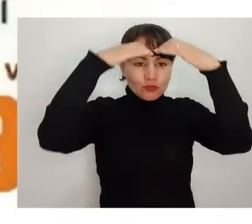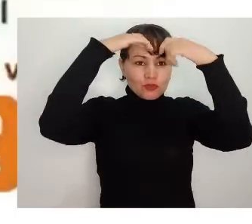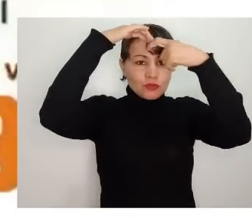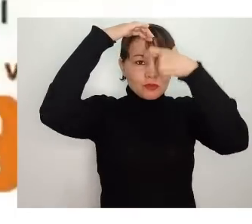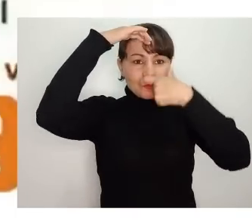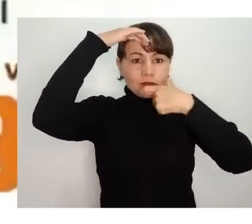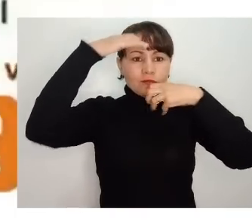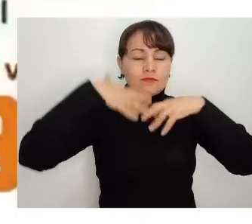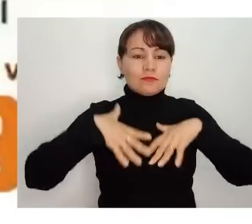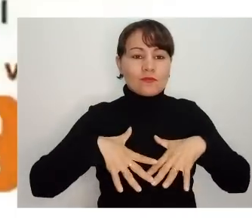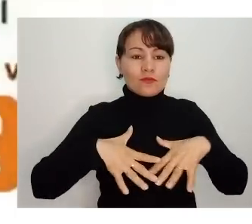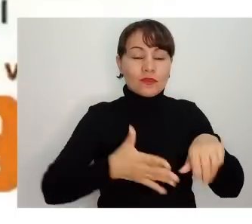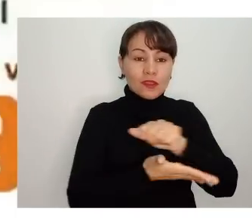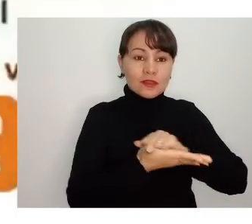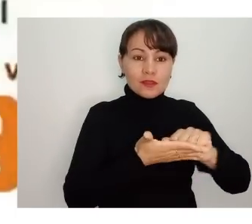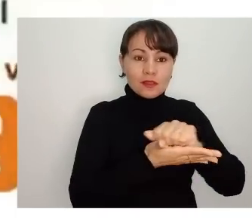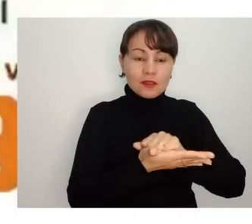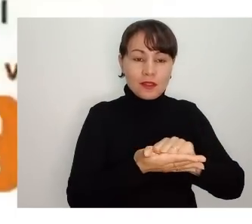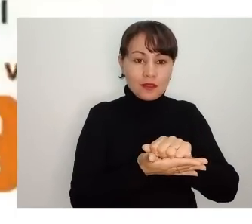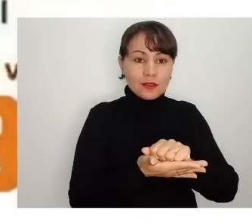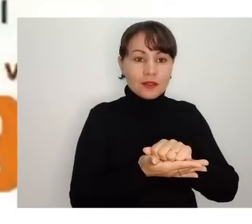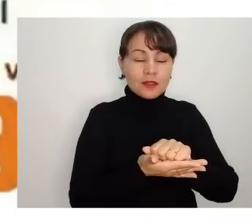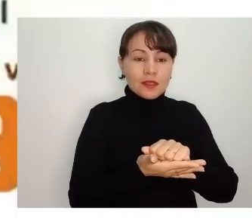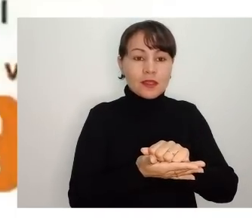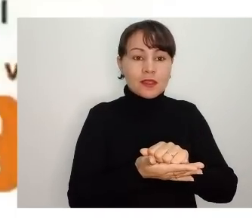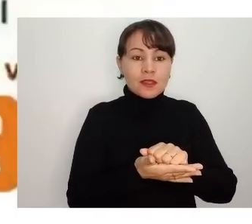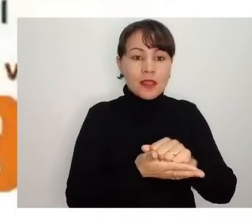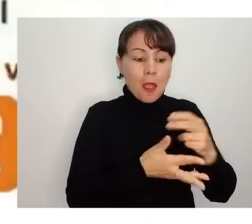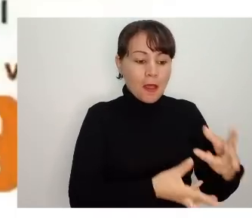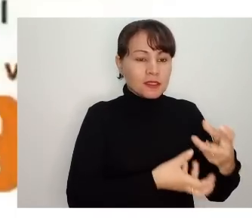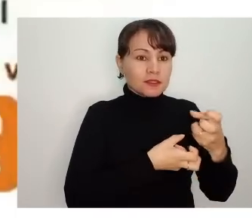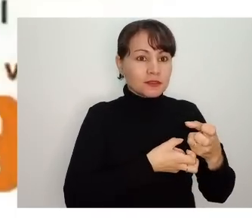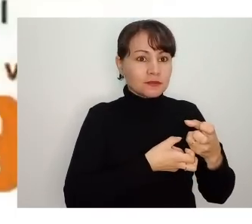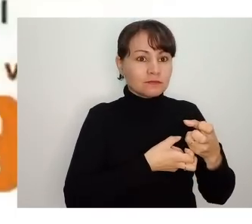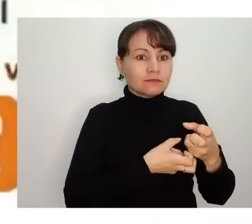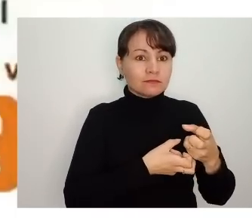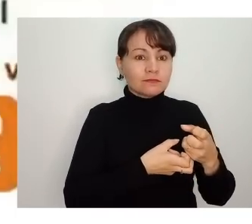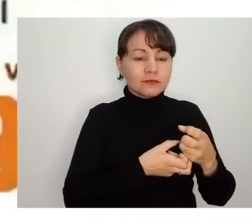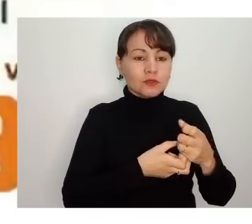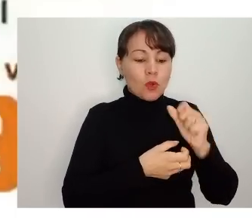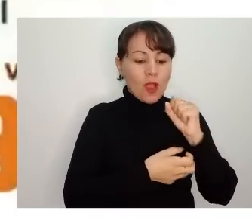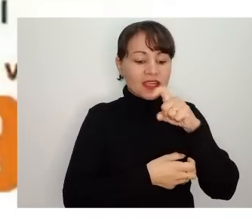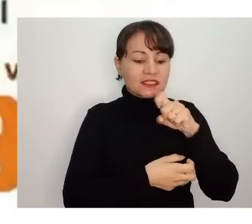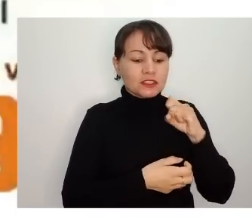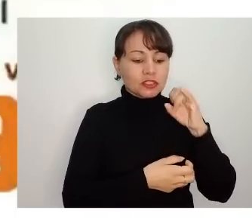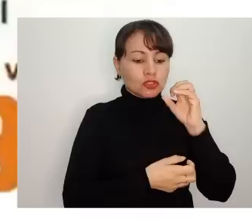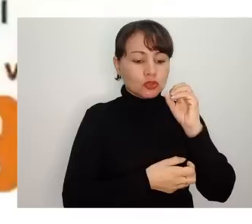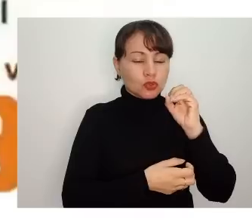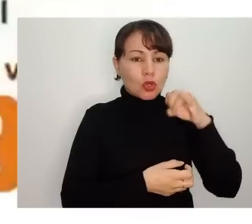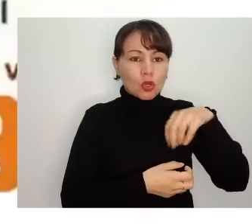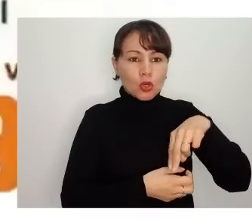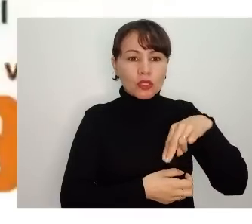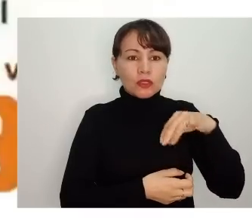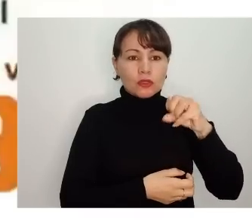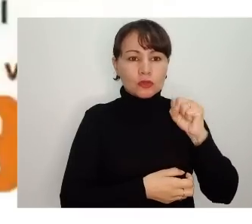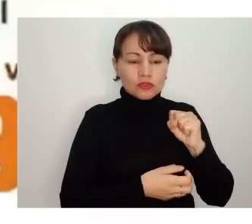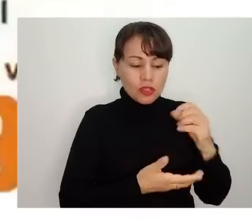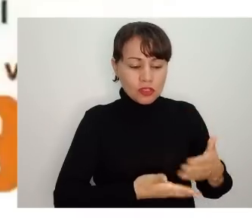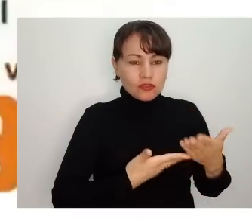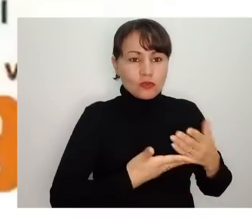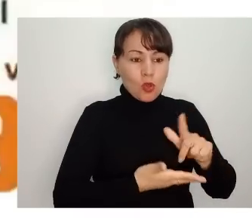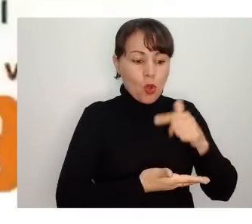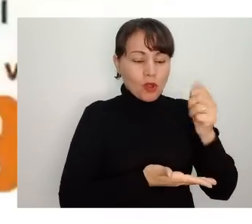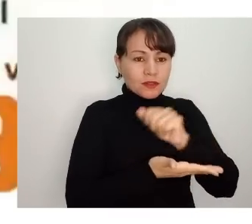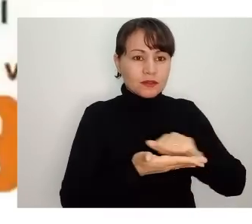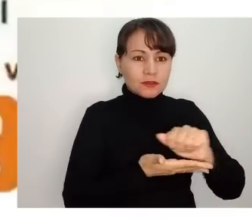nervoso central, e essas áreas, elas emitem axônios que levam informações e que estimulam